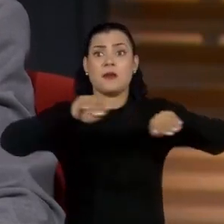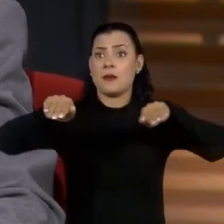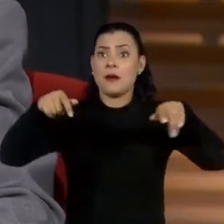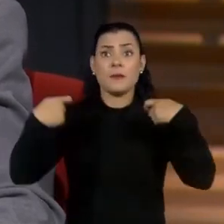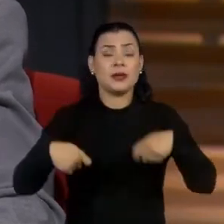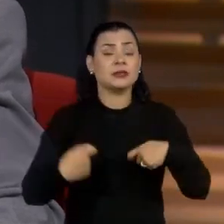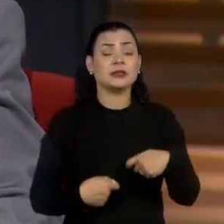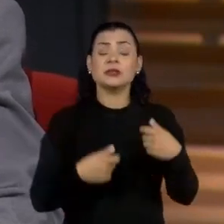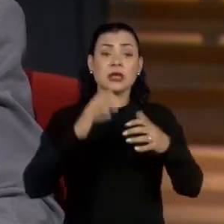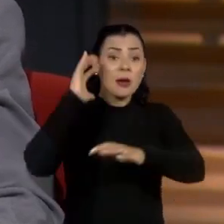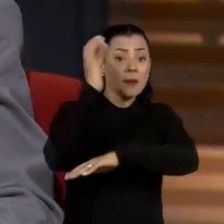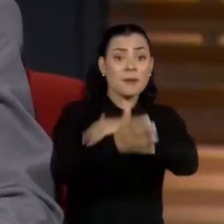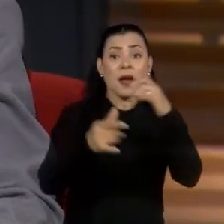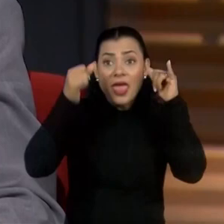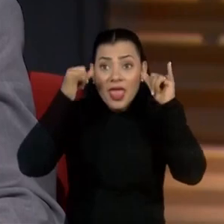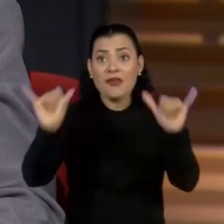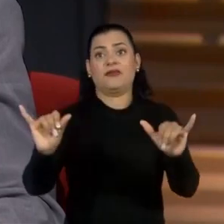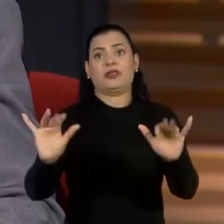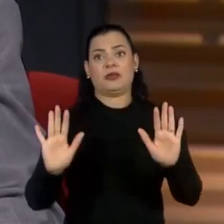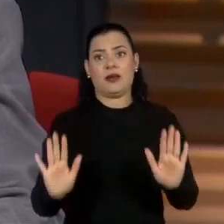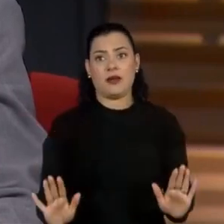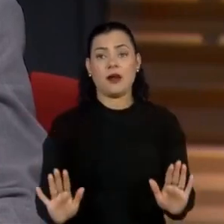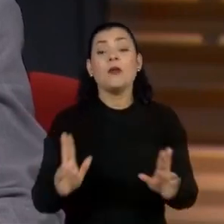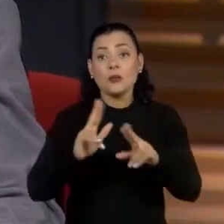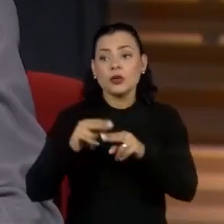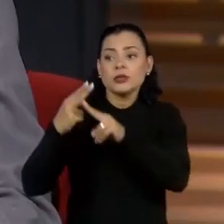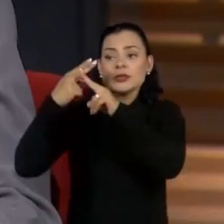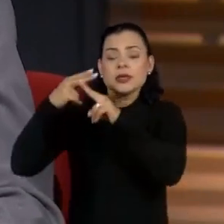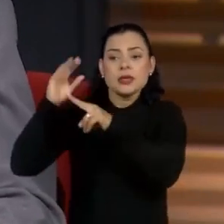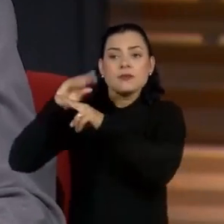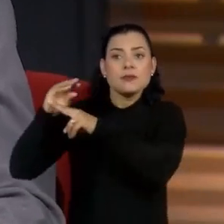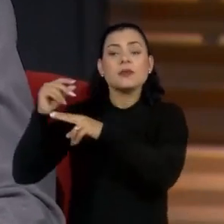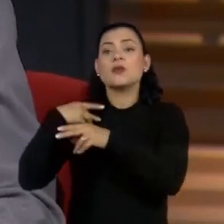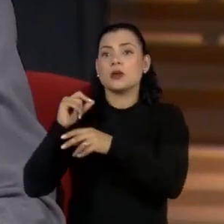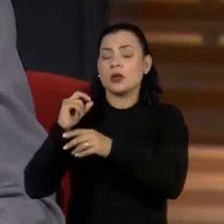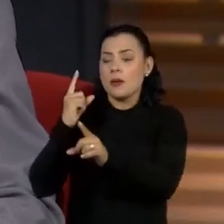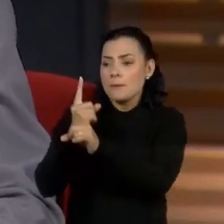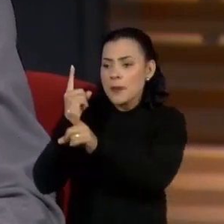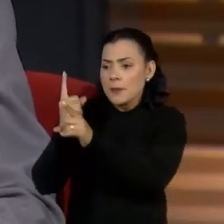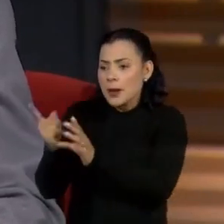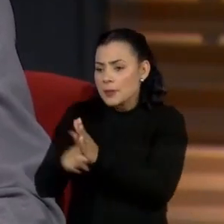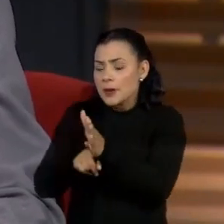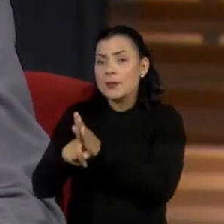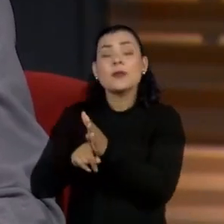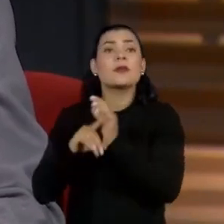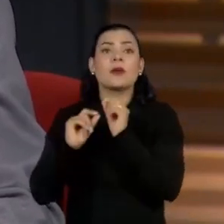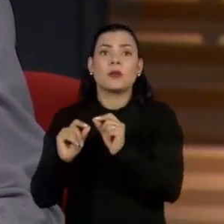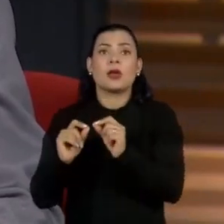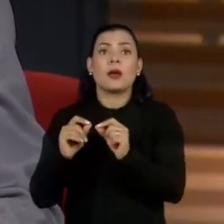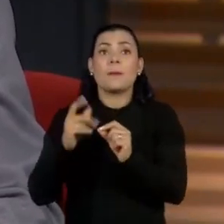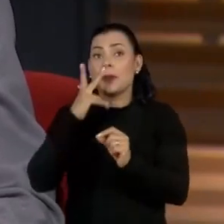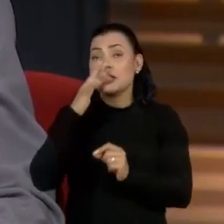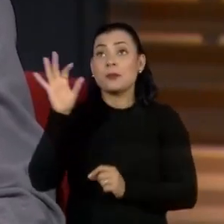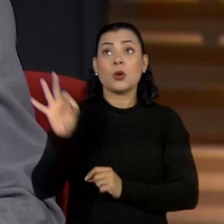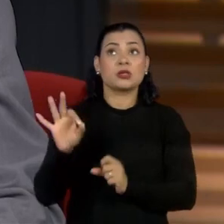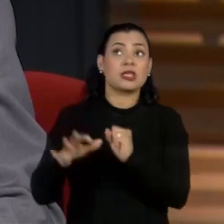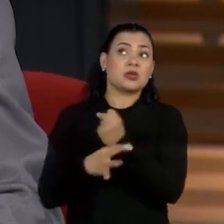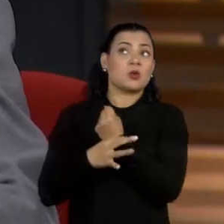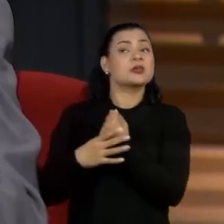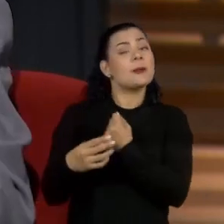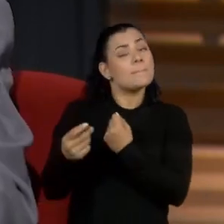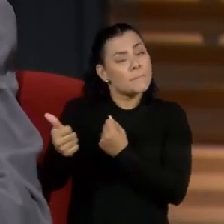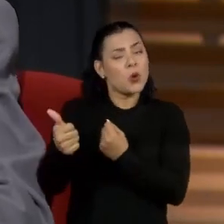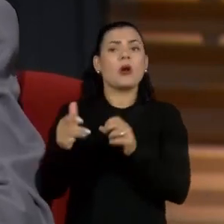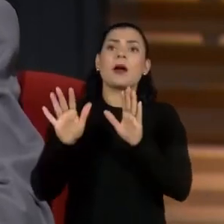de degradação dia a dia e o índio fez isso criou um sistema que não tem muita precisão mas